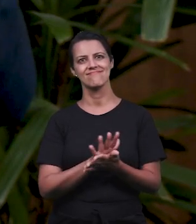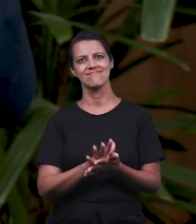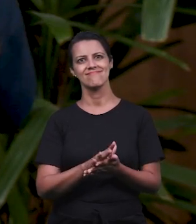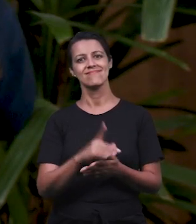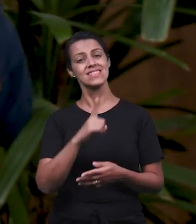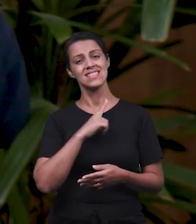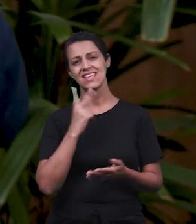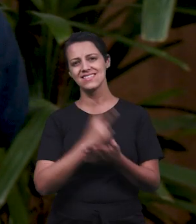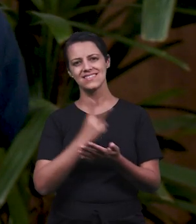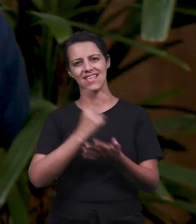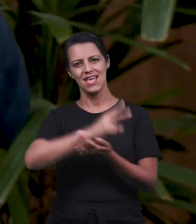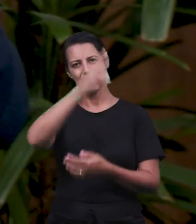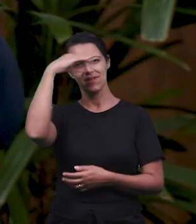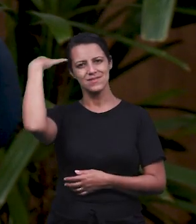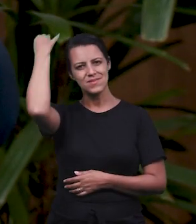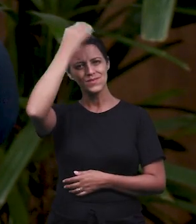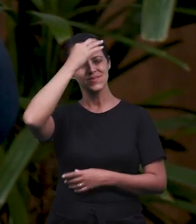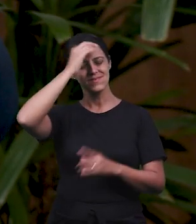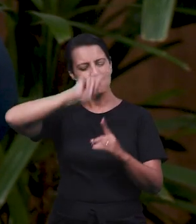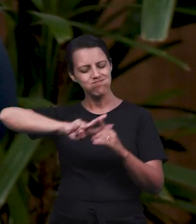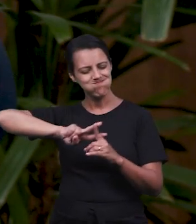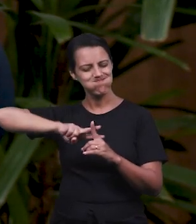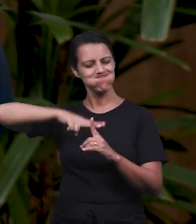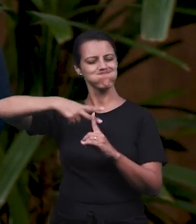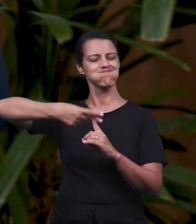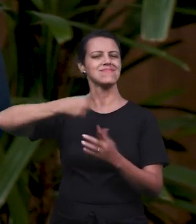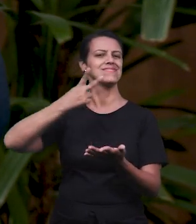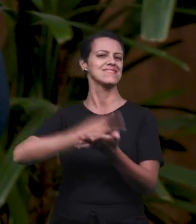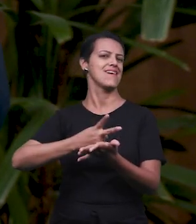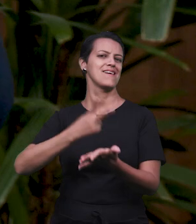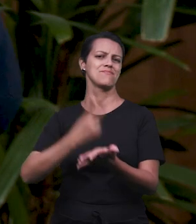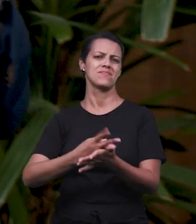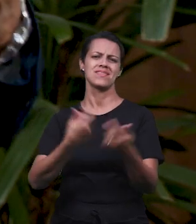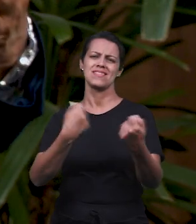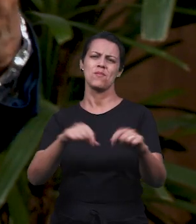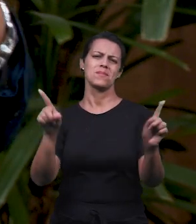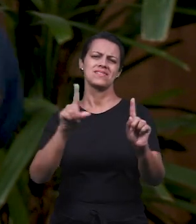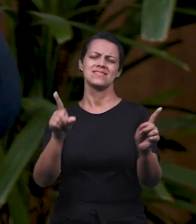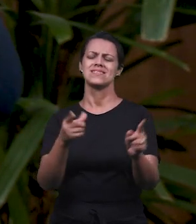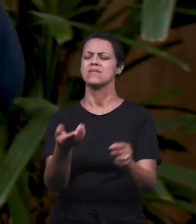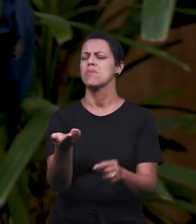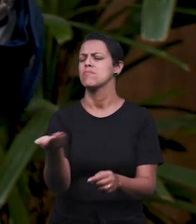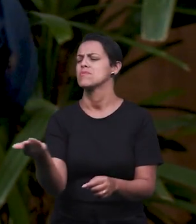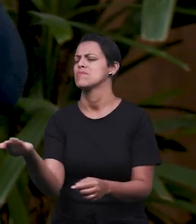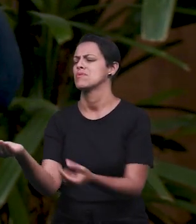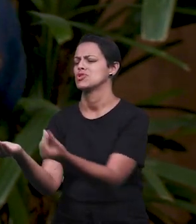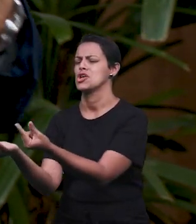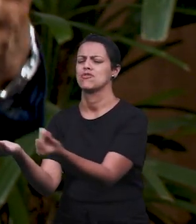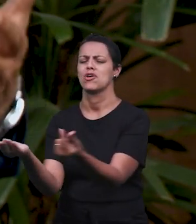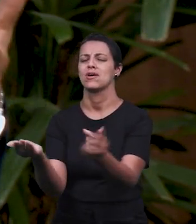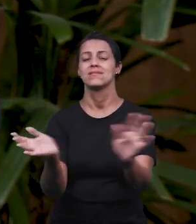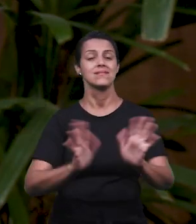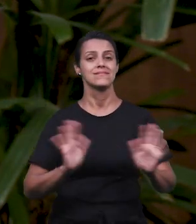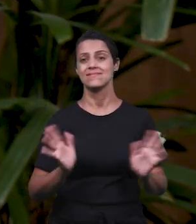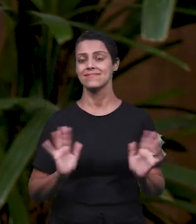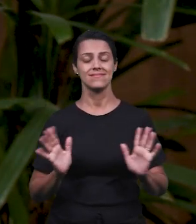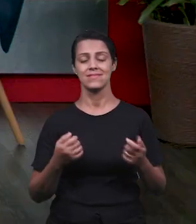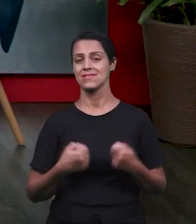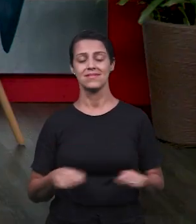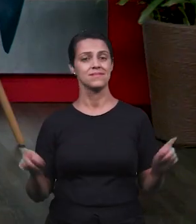porção dobrada do Espírito Santo, sem a necessidade de fazermos qualquer pleito, qualquer pedido nesse